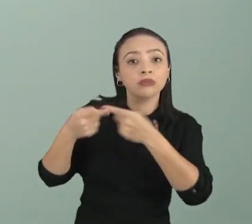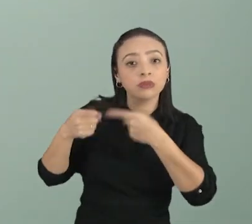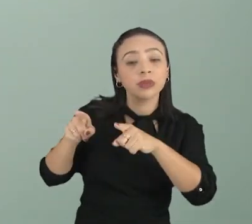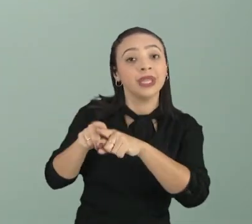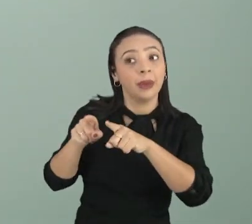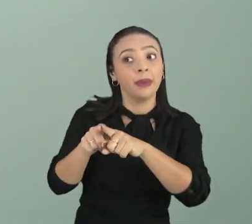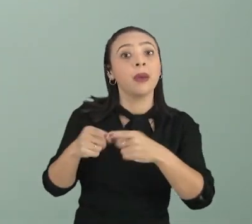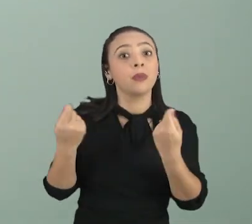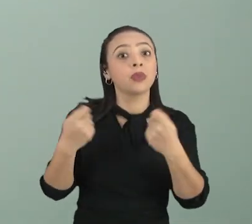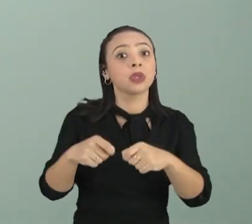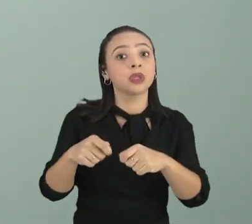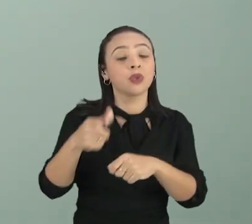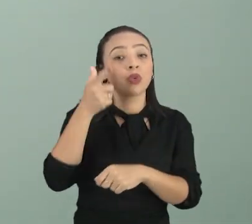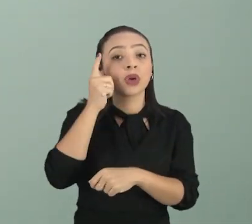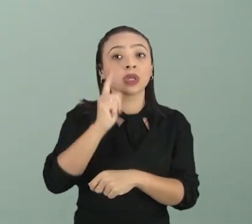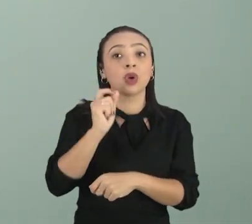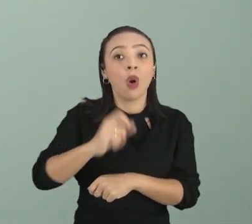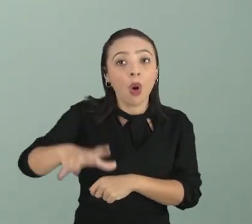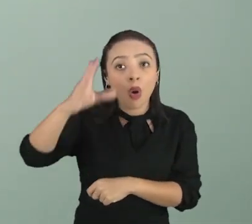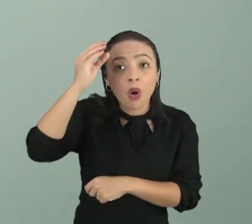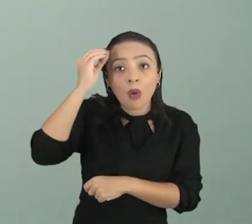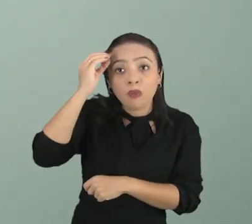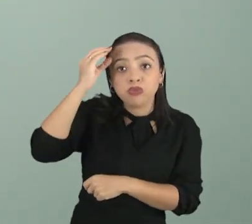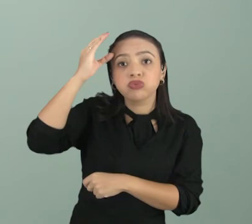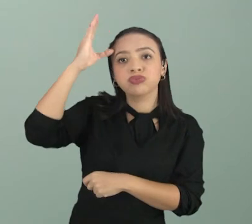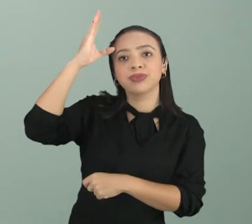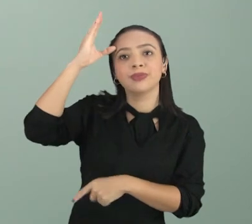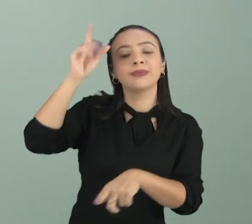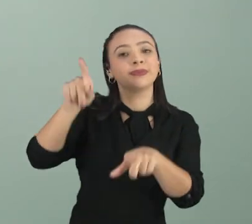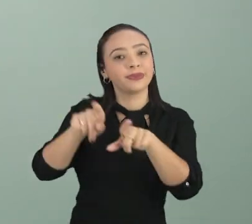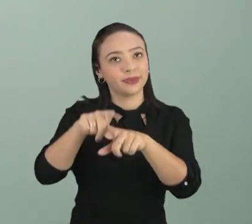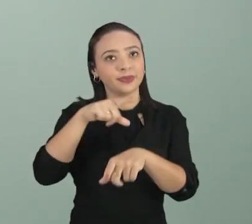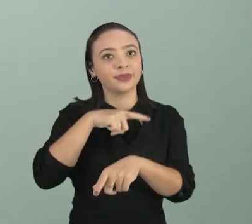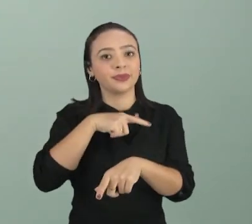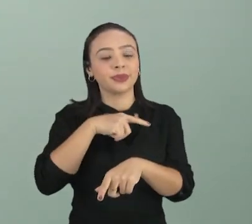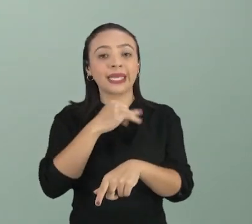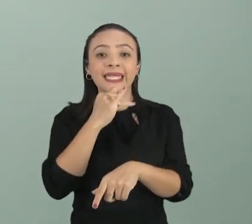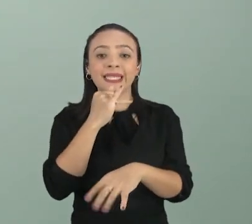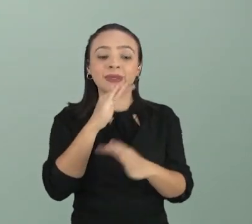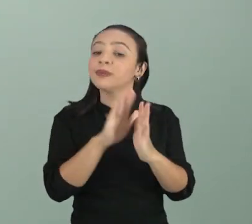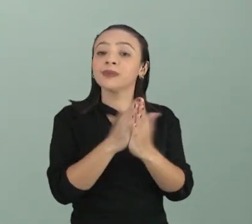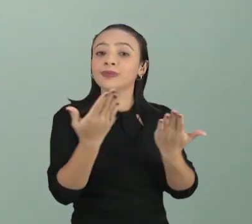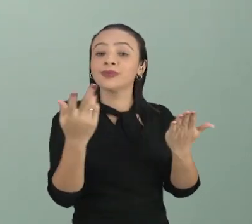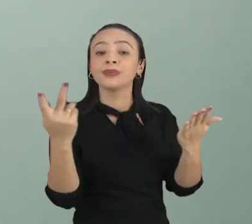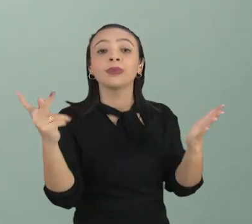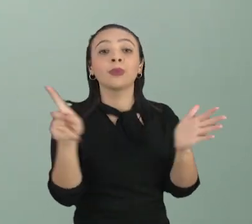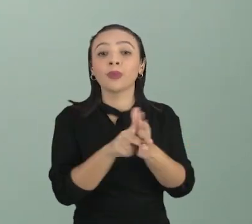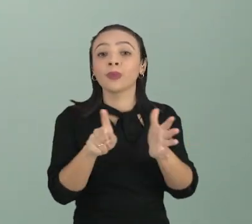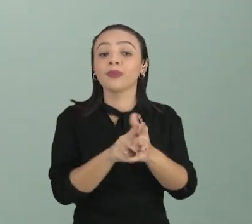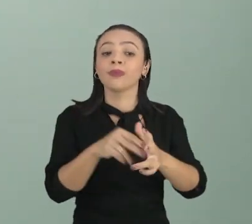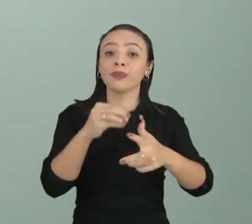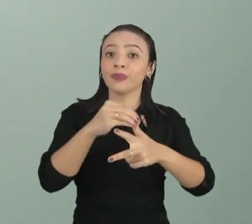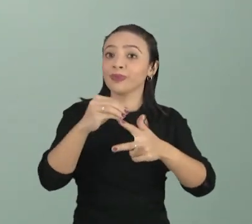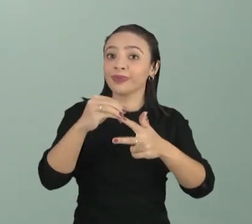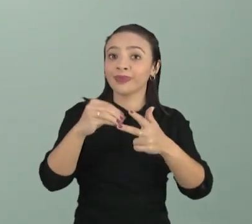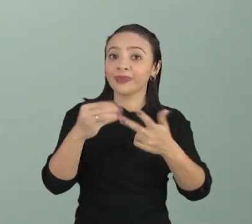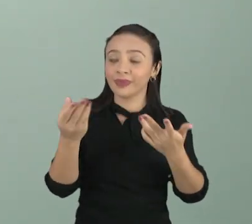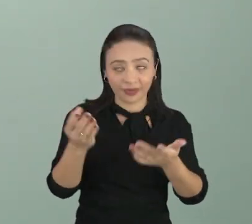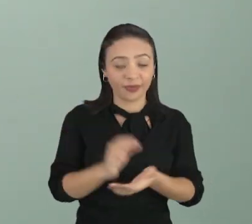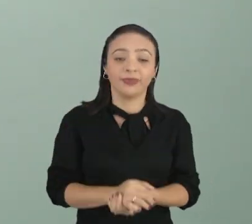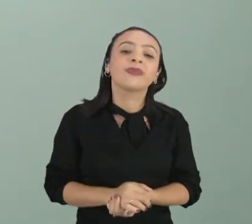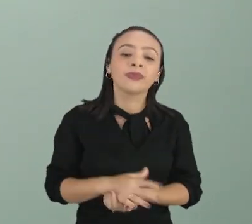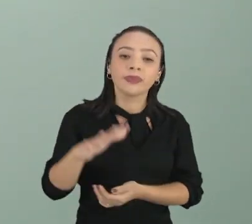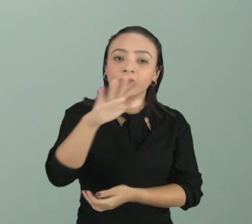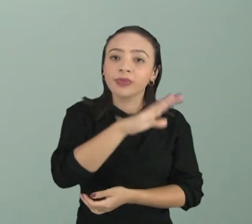conhecimento. Nós vemos muitas tirinhas nos cadernos do Enem, né, nos cadernos de ciências